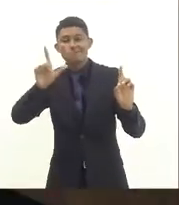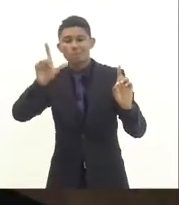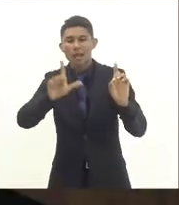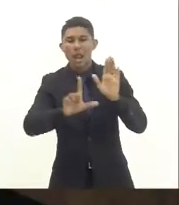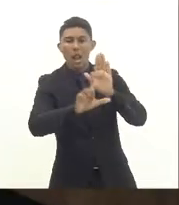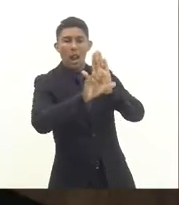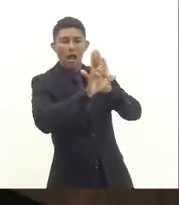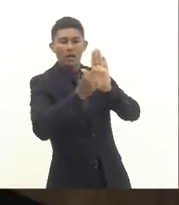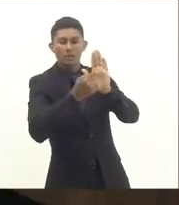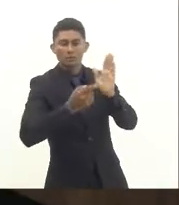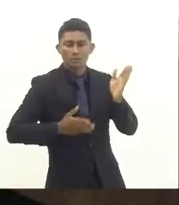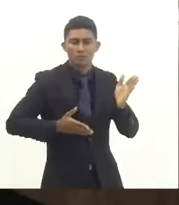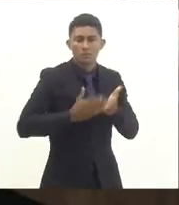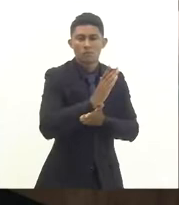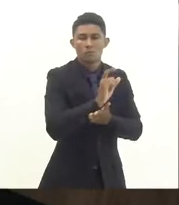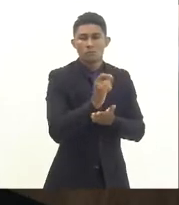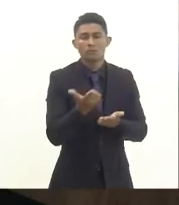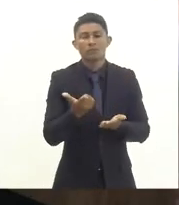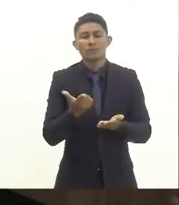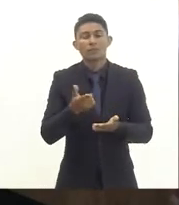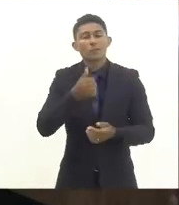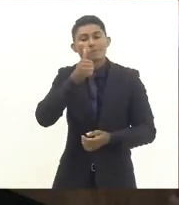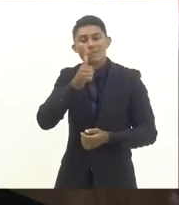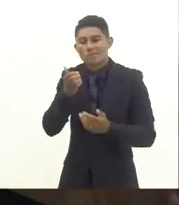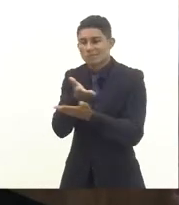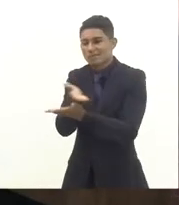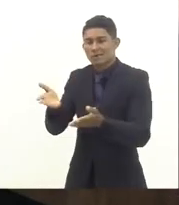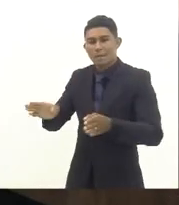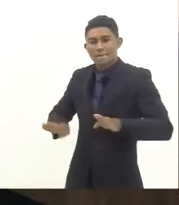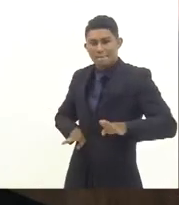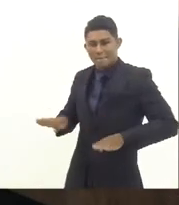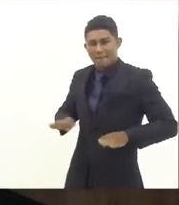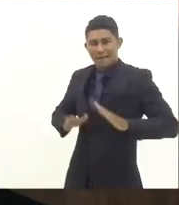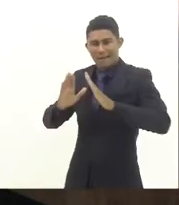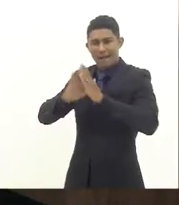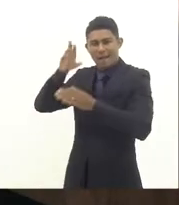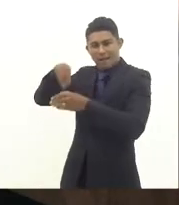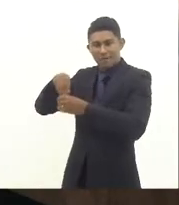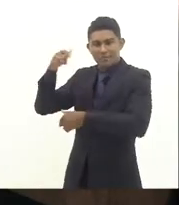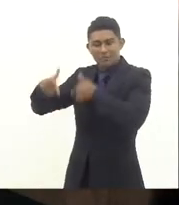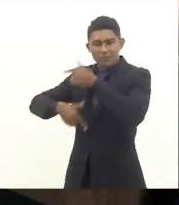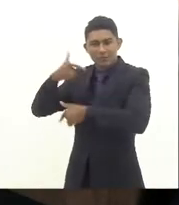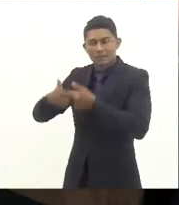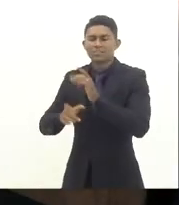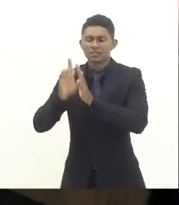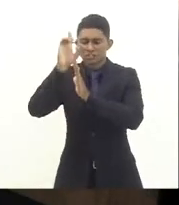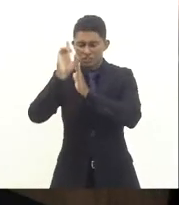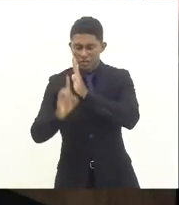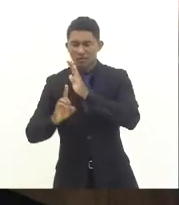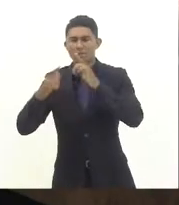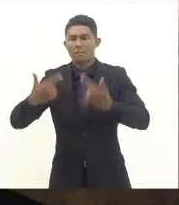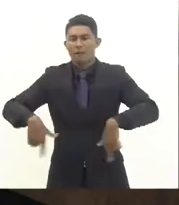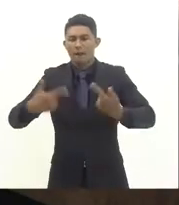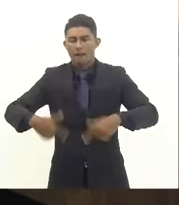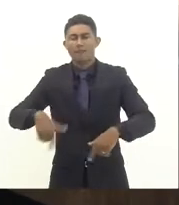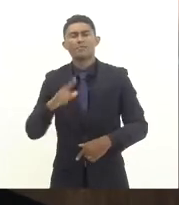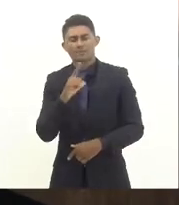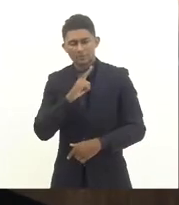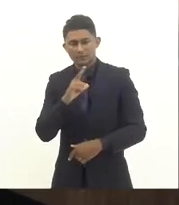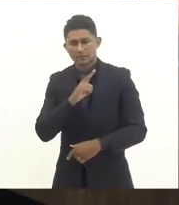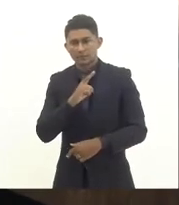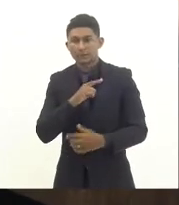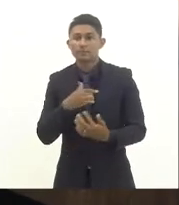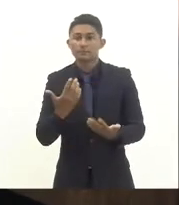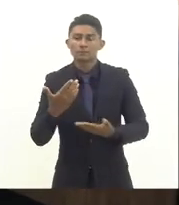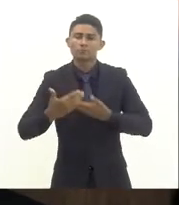legislação que garantia direitos trabalhistas das empregadas domésticas pois bem Dani Monteiro em 2018